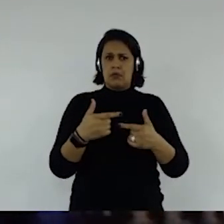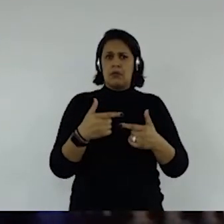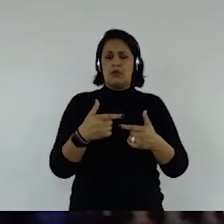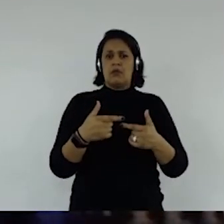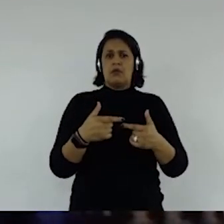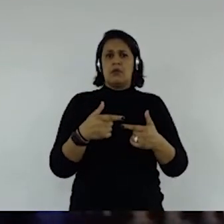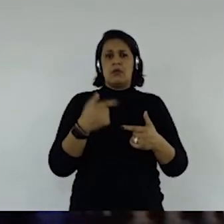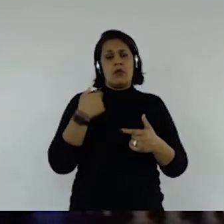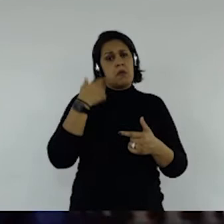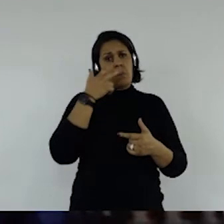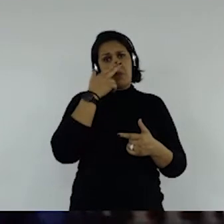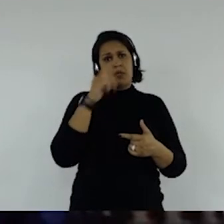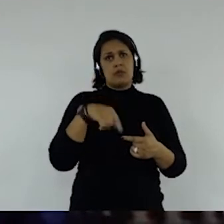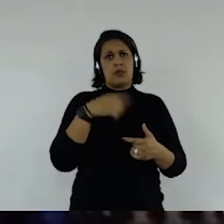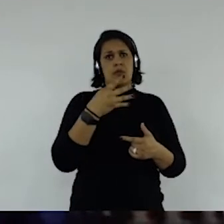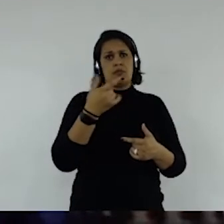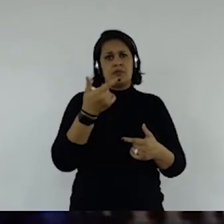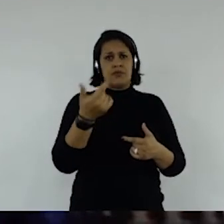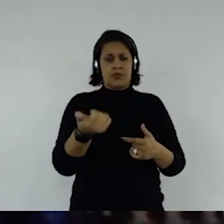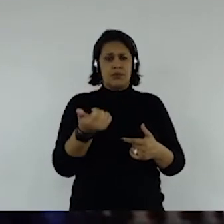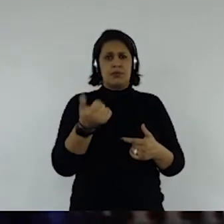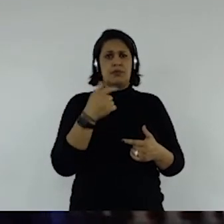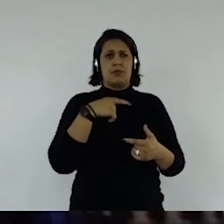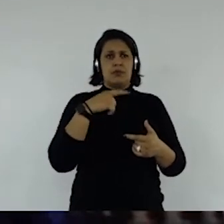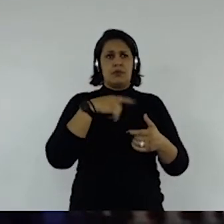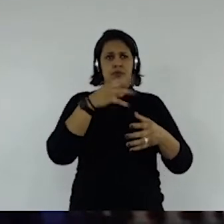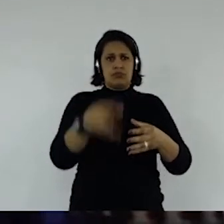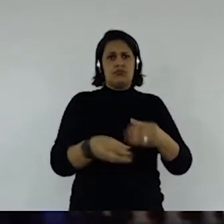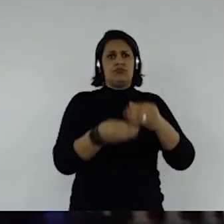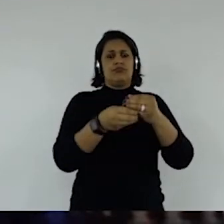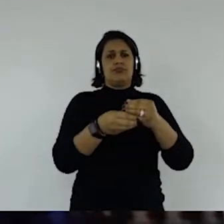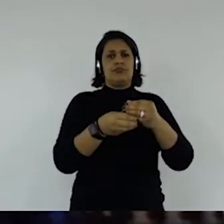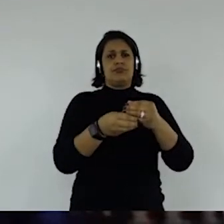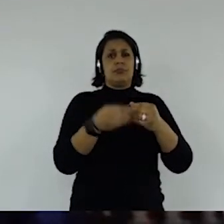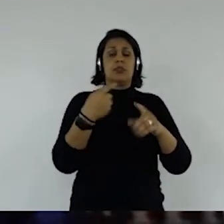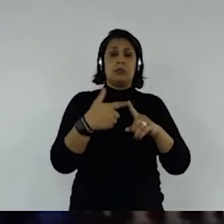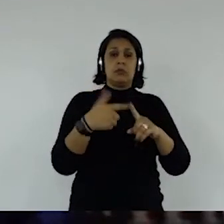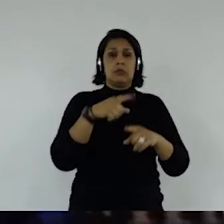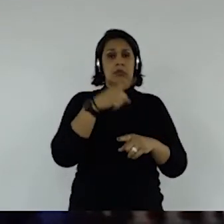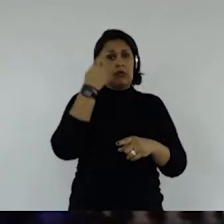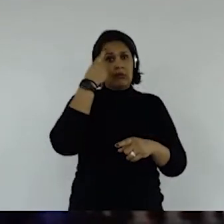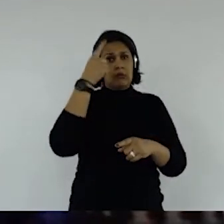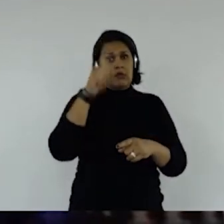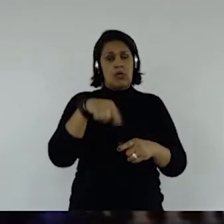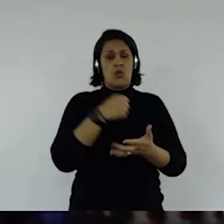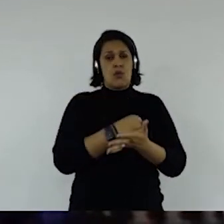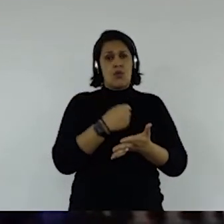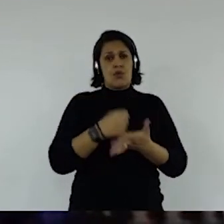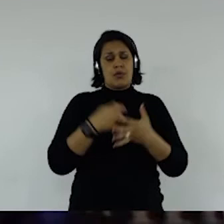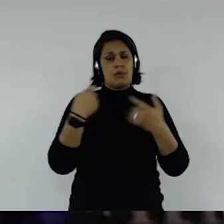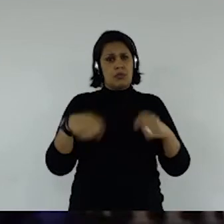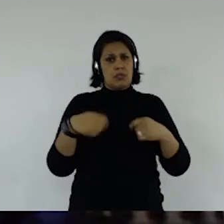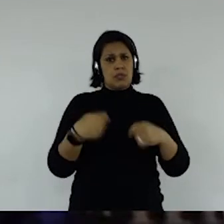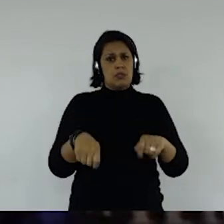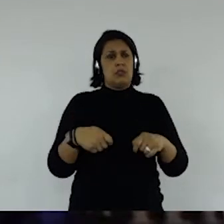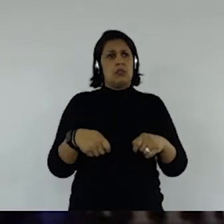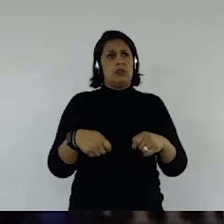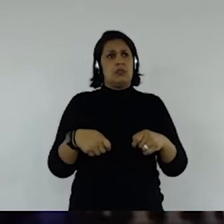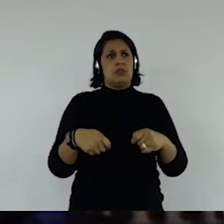do 421, da função social, ele abarca isso. Porque, na verdade, a ideia é de que o contrato tem que ter uma função,